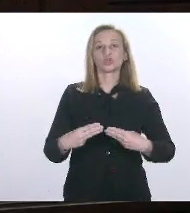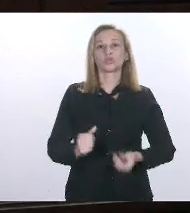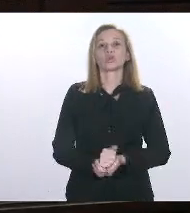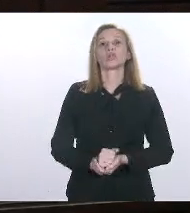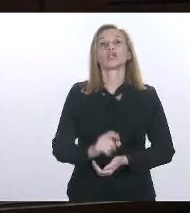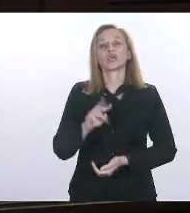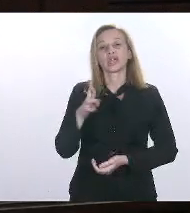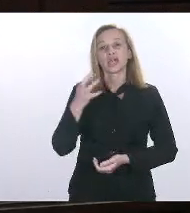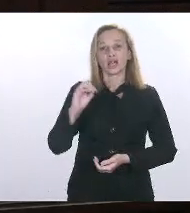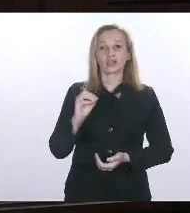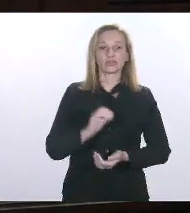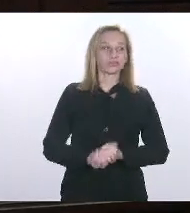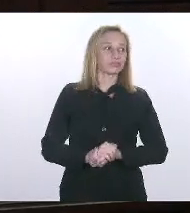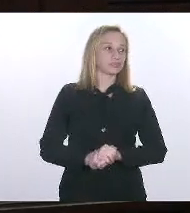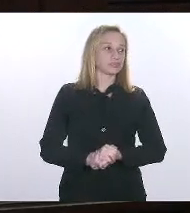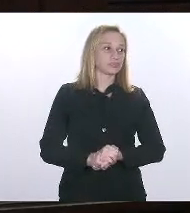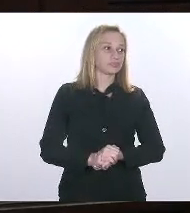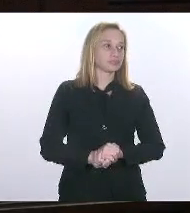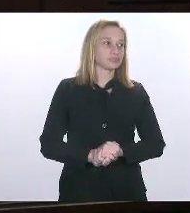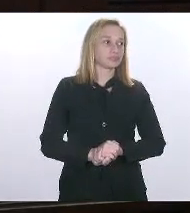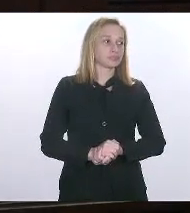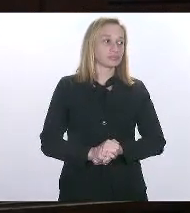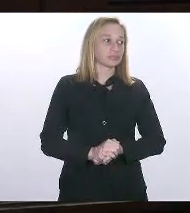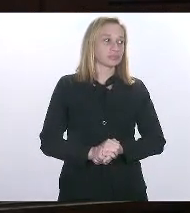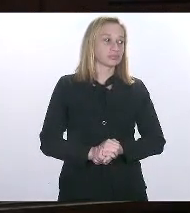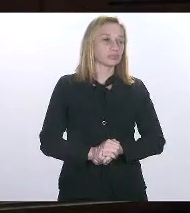Ricardo Lewandowski. Governador,